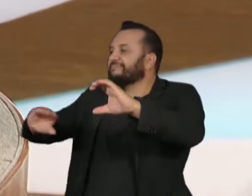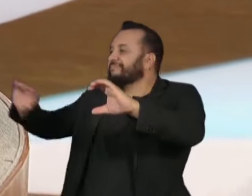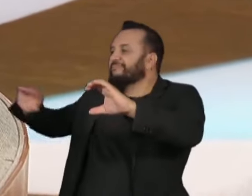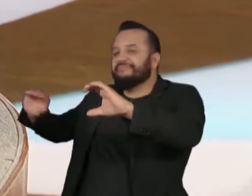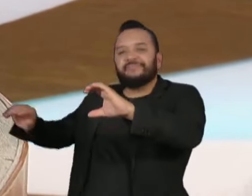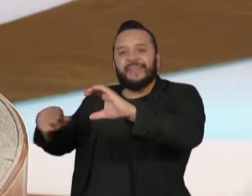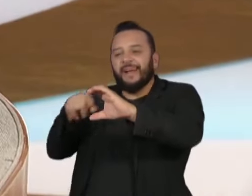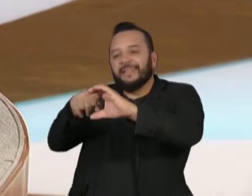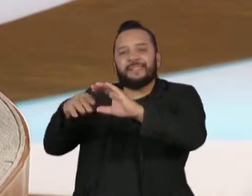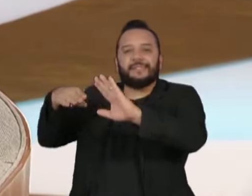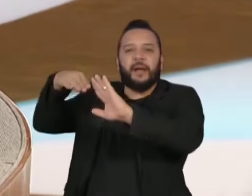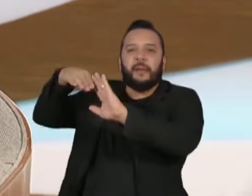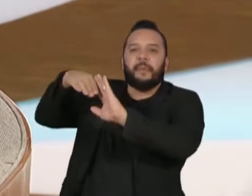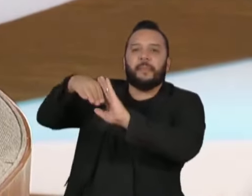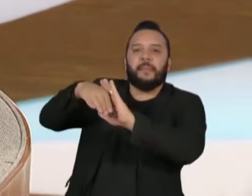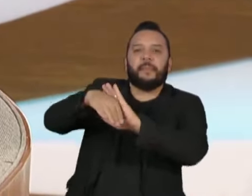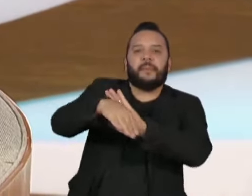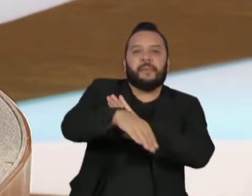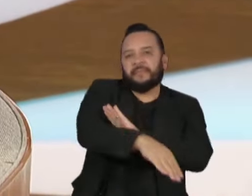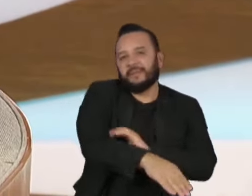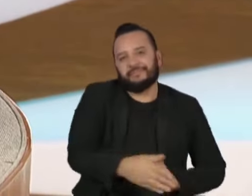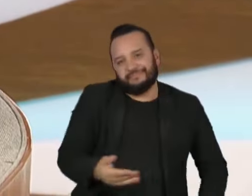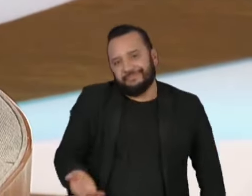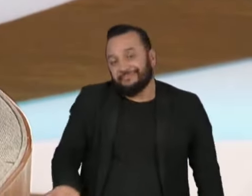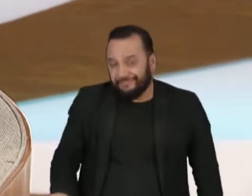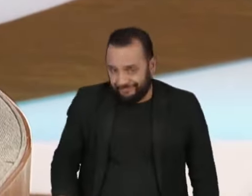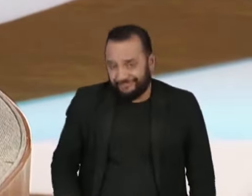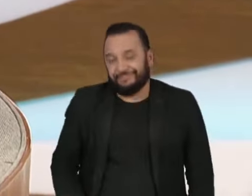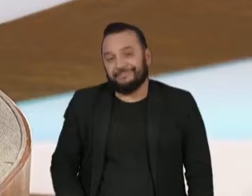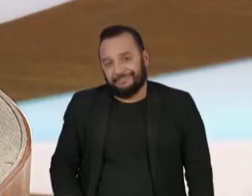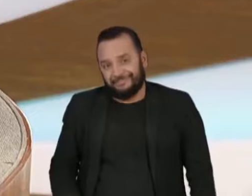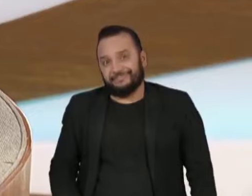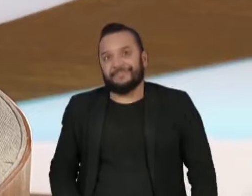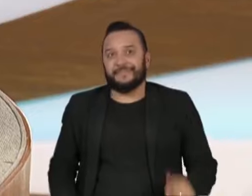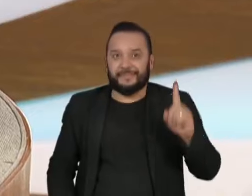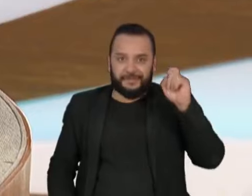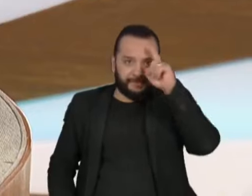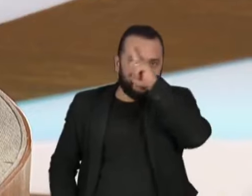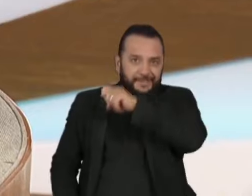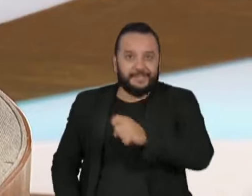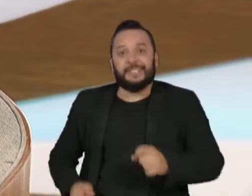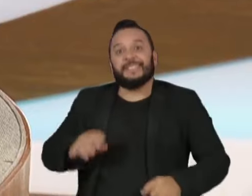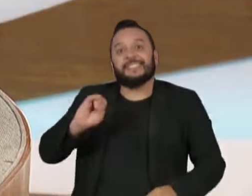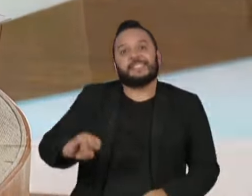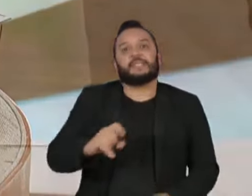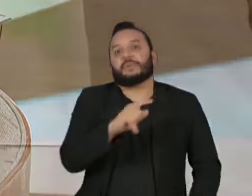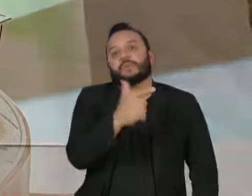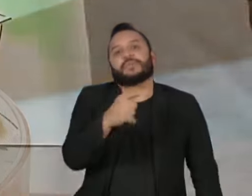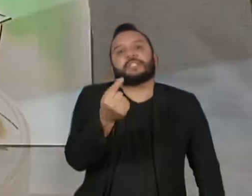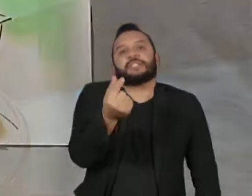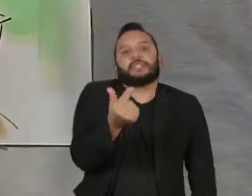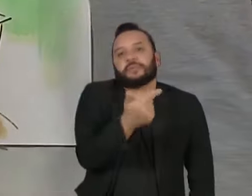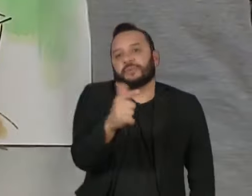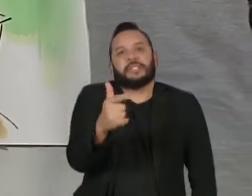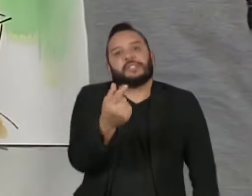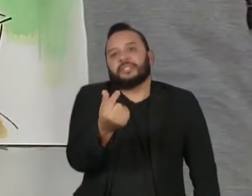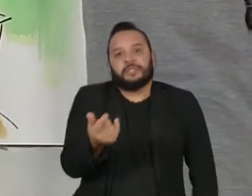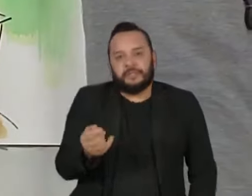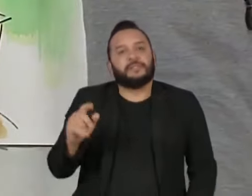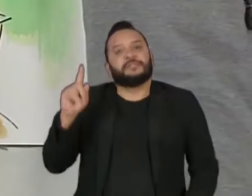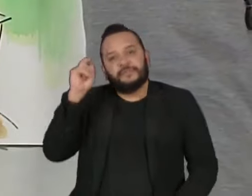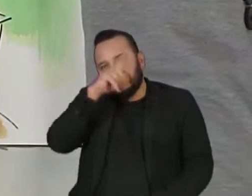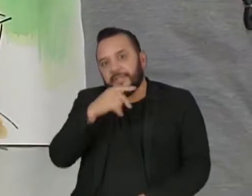manter esse avião voando lá em cima é difícil quando você não tem recurso você manter equipe